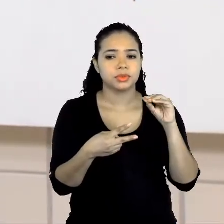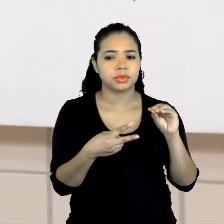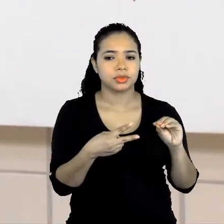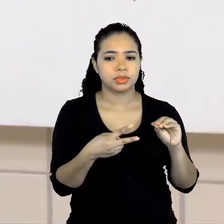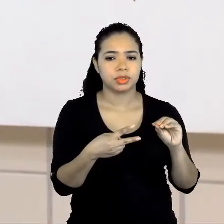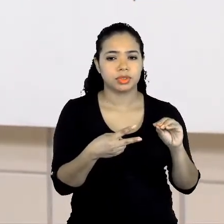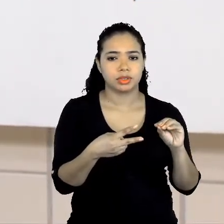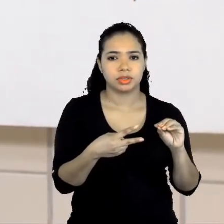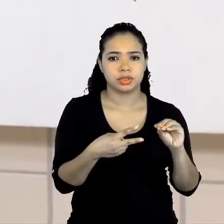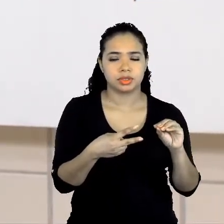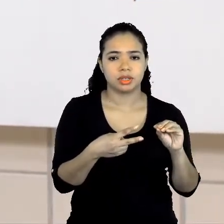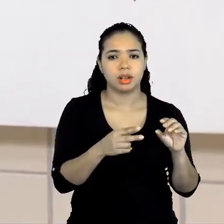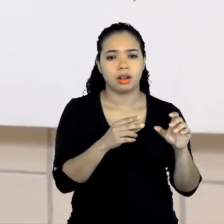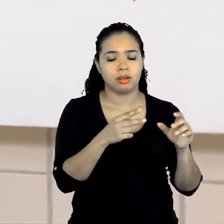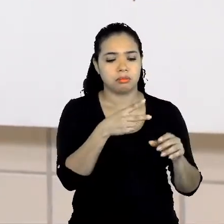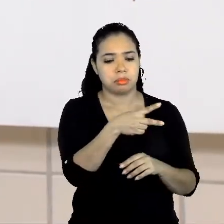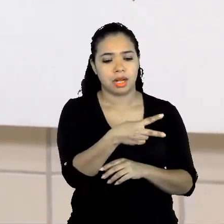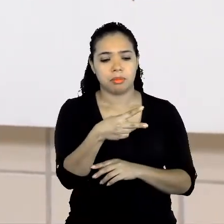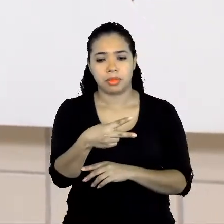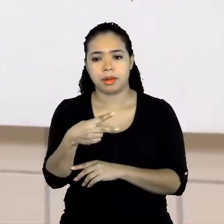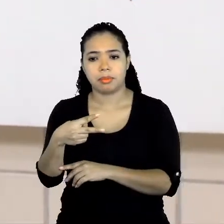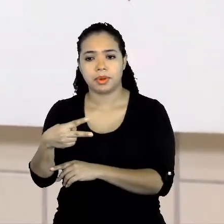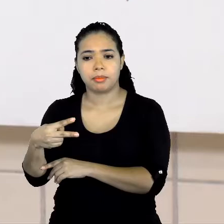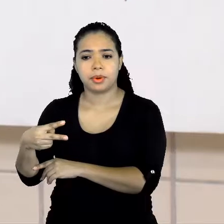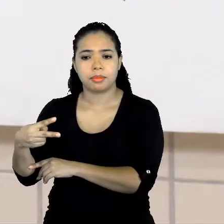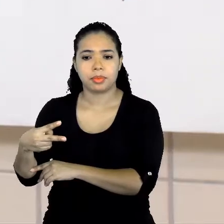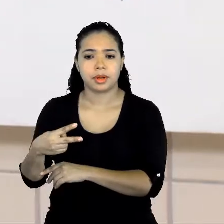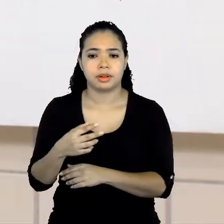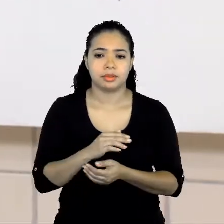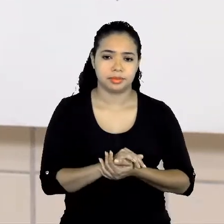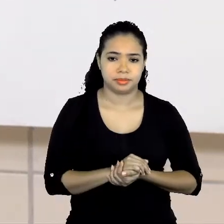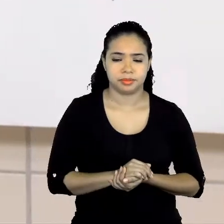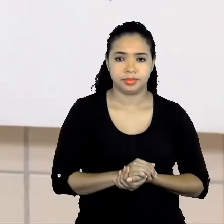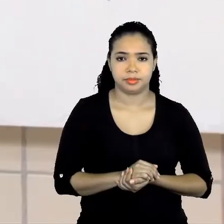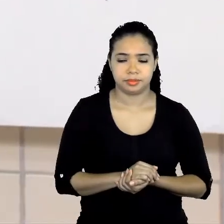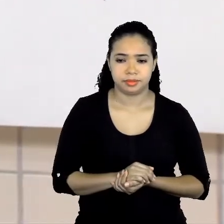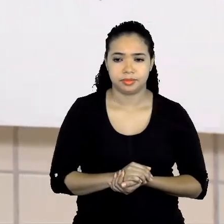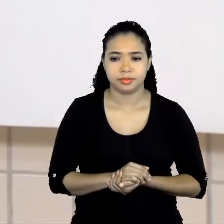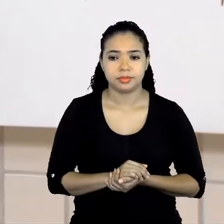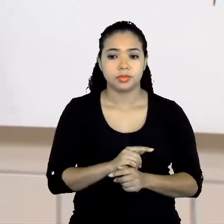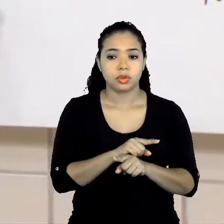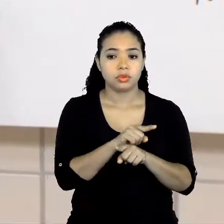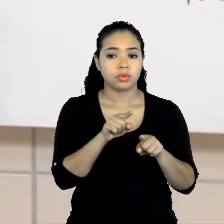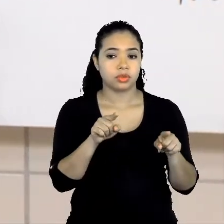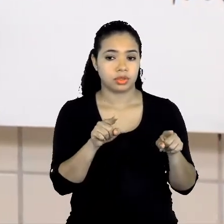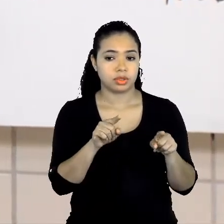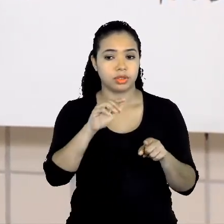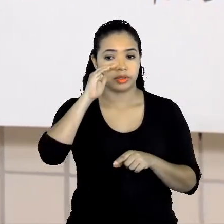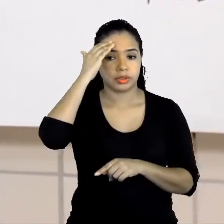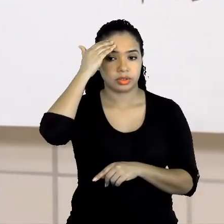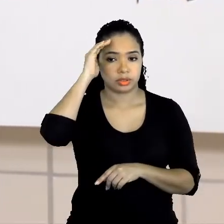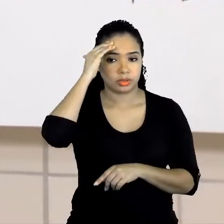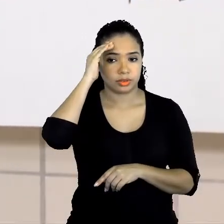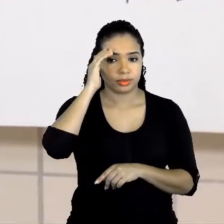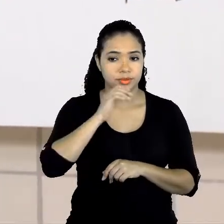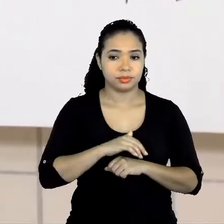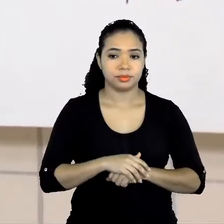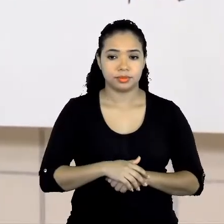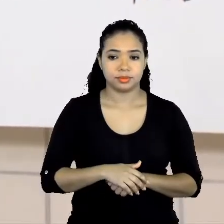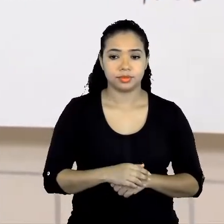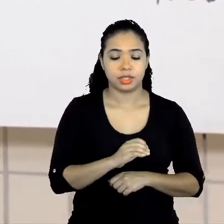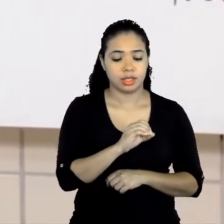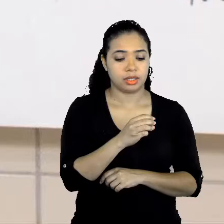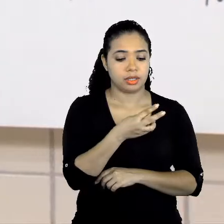ordem decrescente? Vamos lá? Se é da parte inteira e você não consegue entender que é só o 3, ó, 3,0,